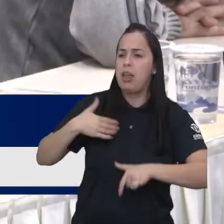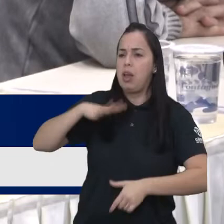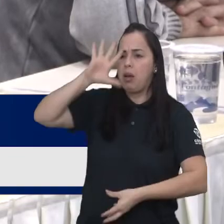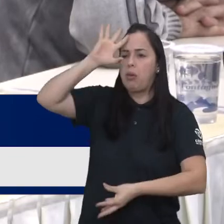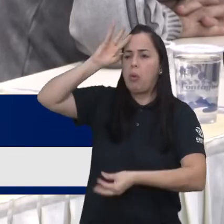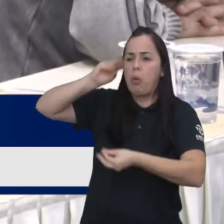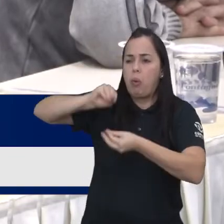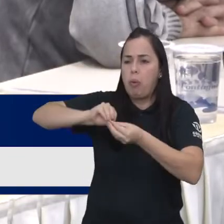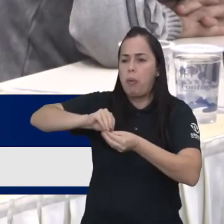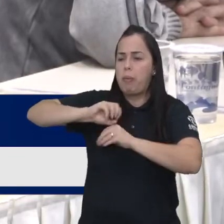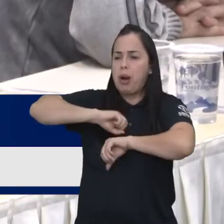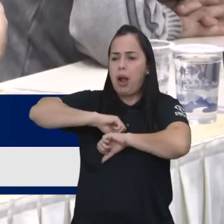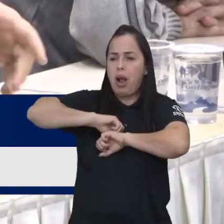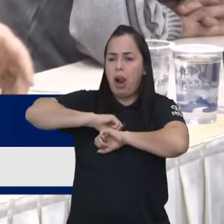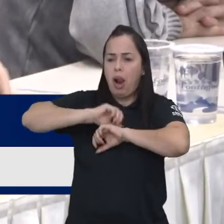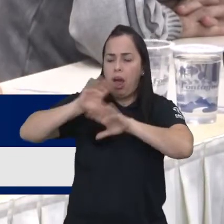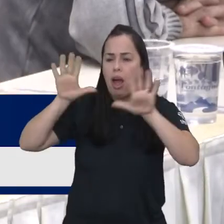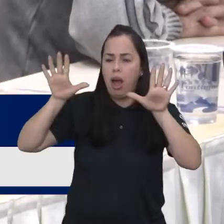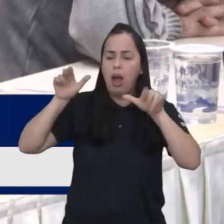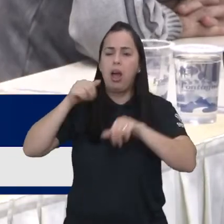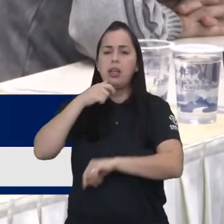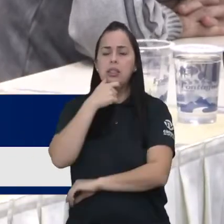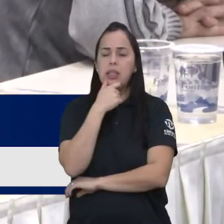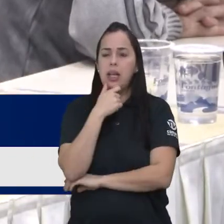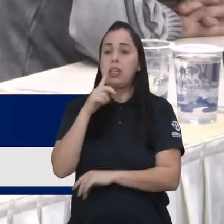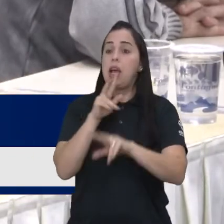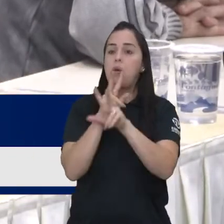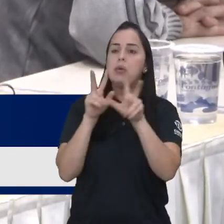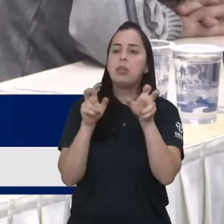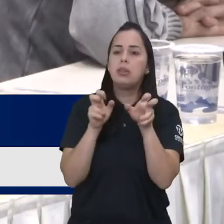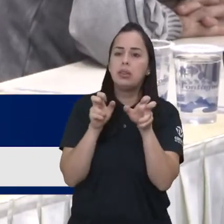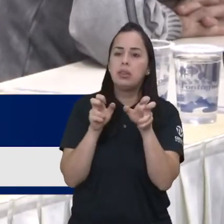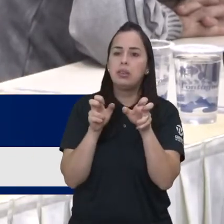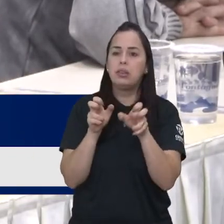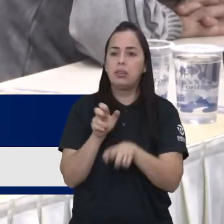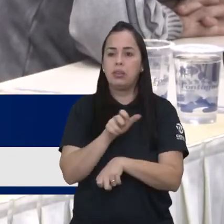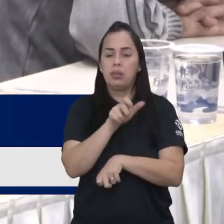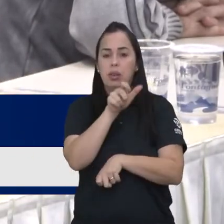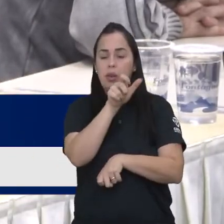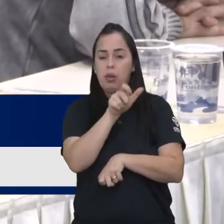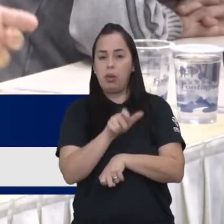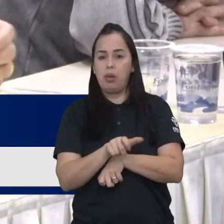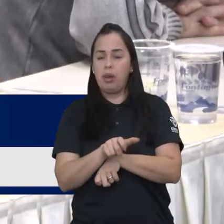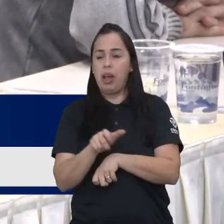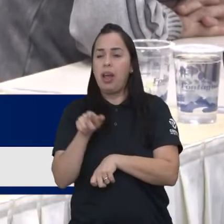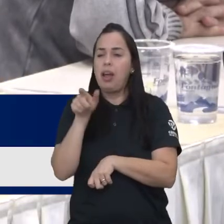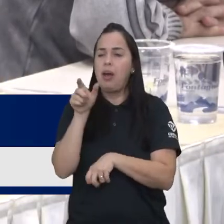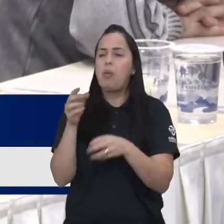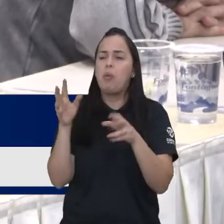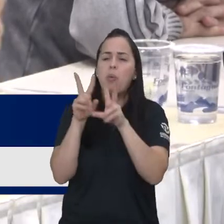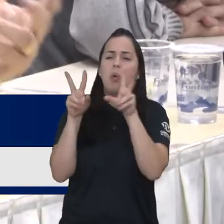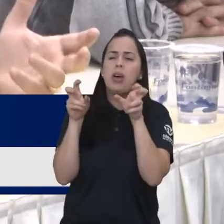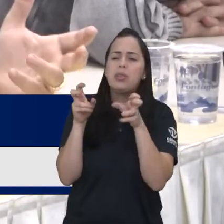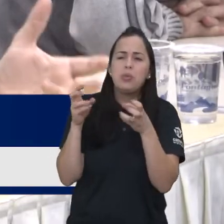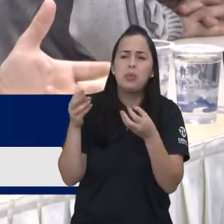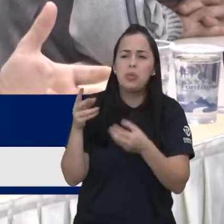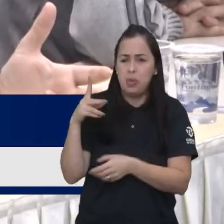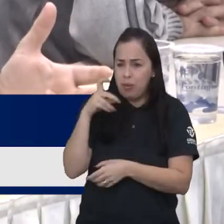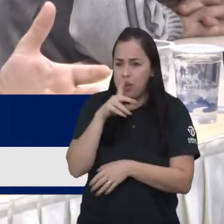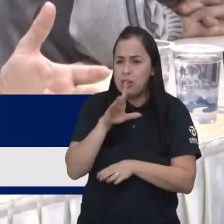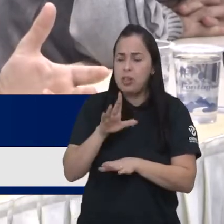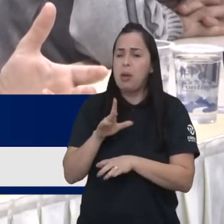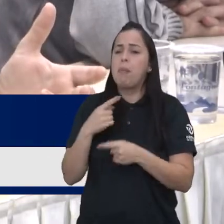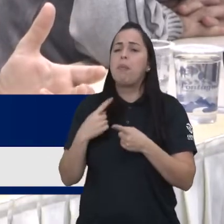esclarece demais esse tema, porque é um assunto, como o vereador colocou, bastante delicado, que envolve